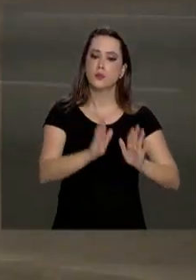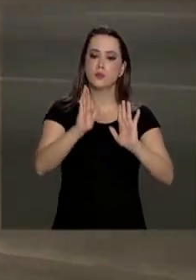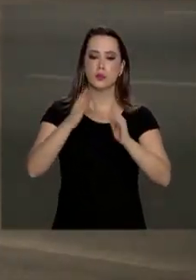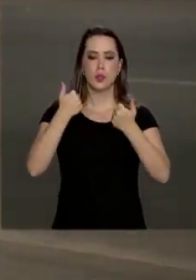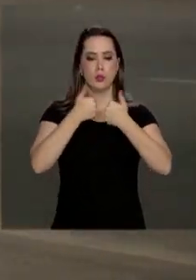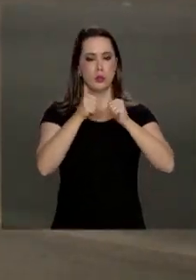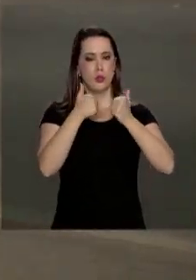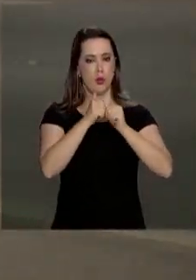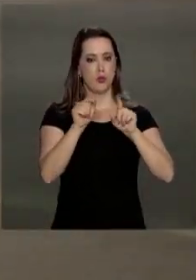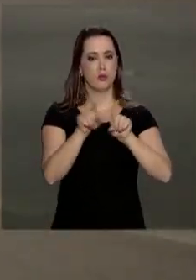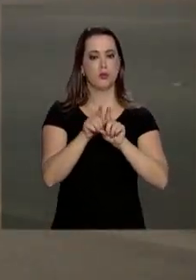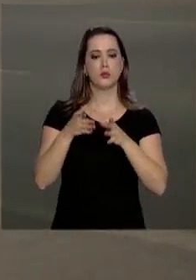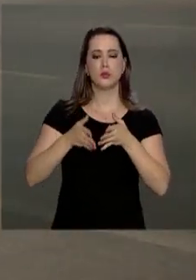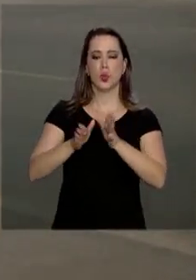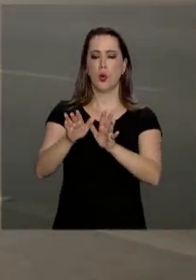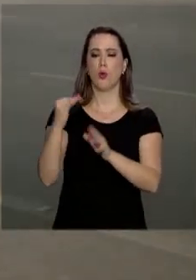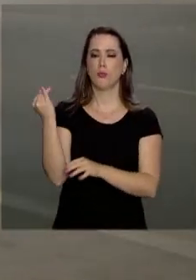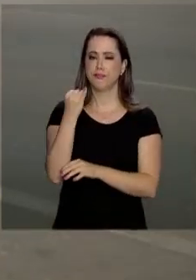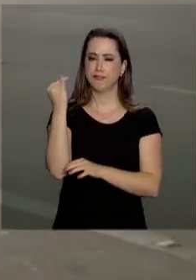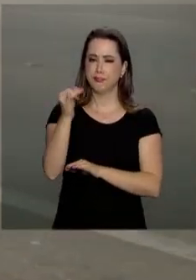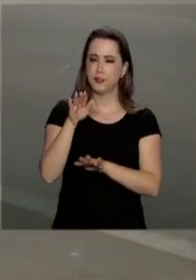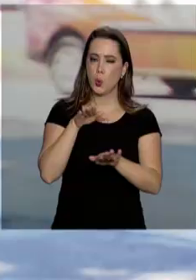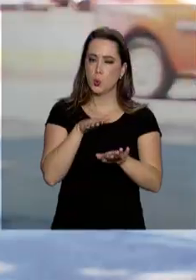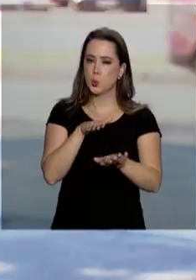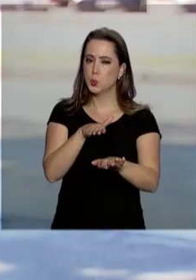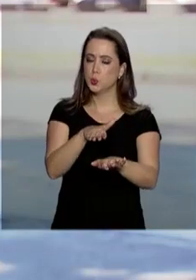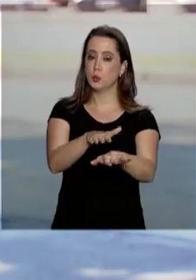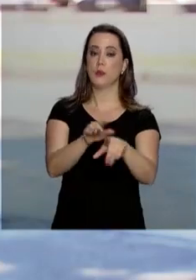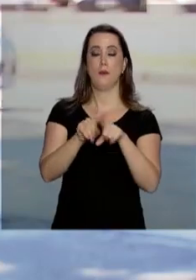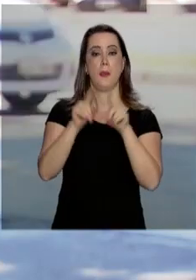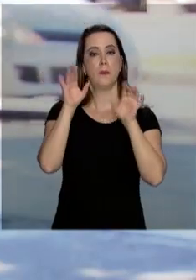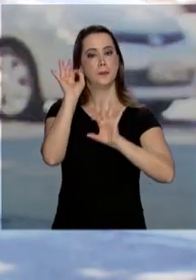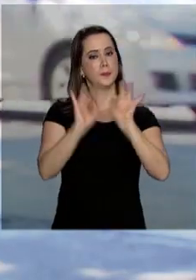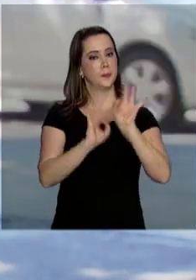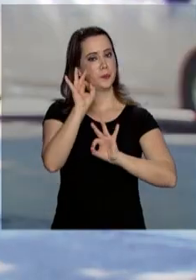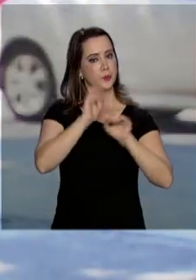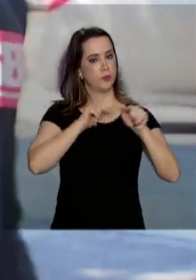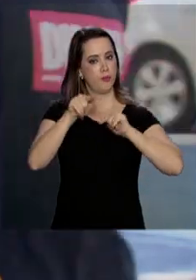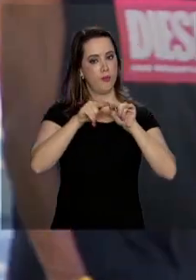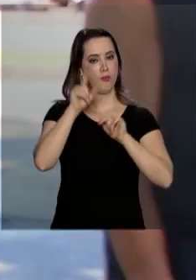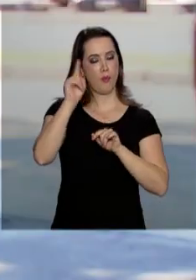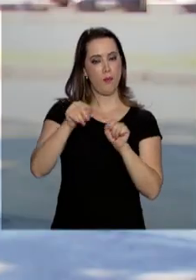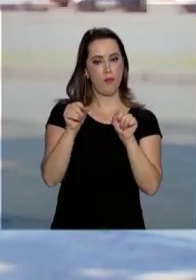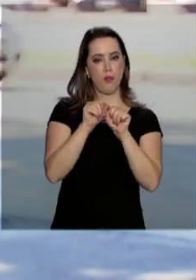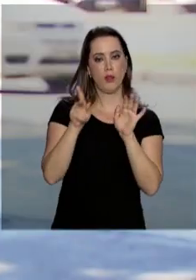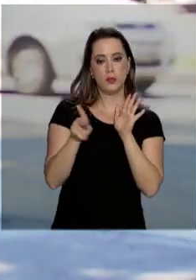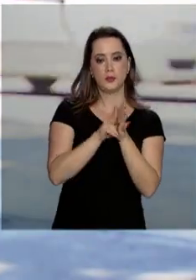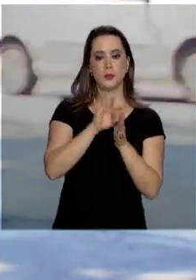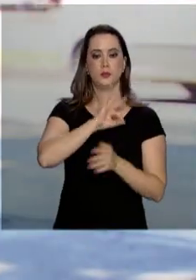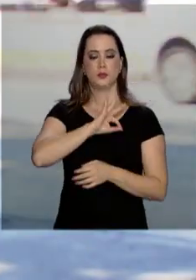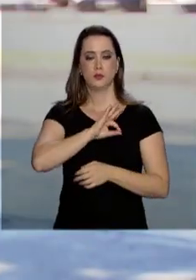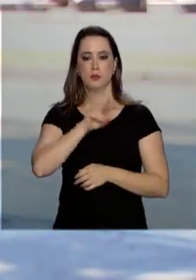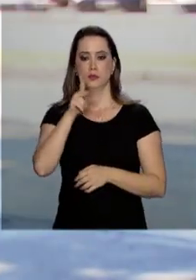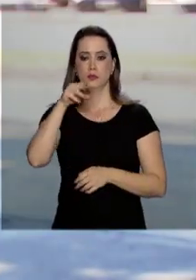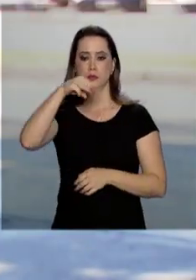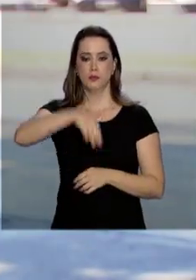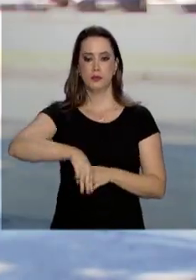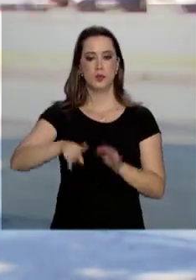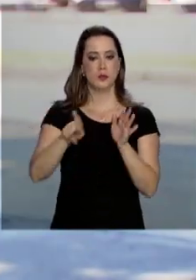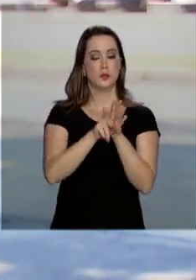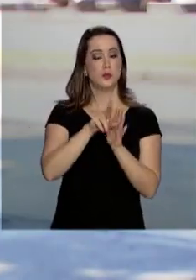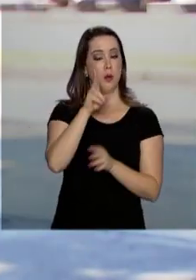rodoviários e vias de grande circulação o planejamento das operações é feito pela polícia militar do estado do